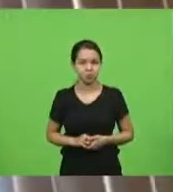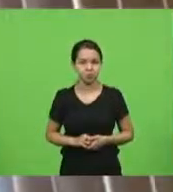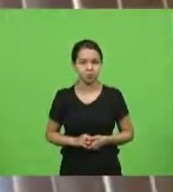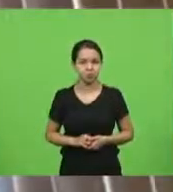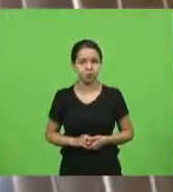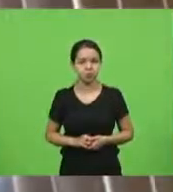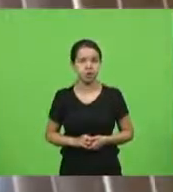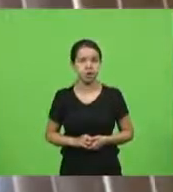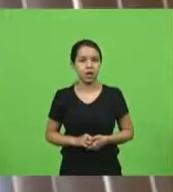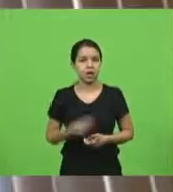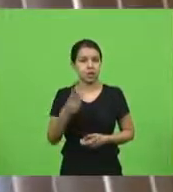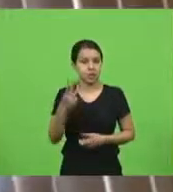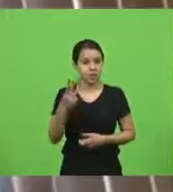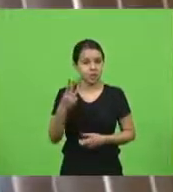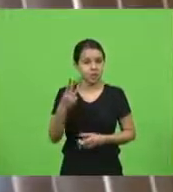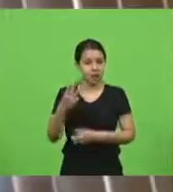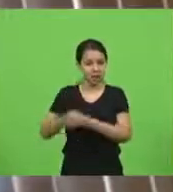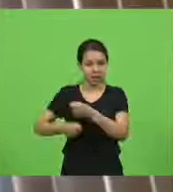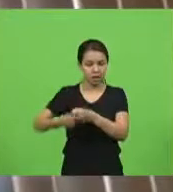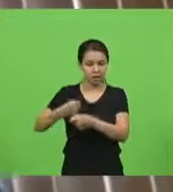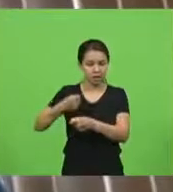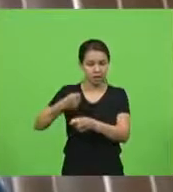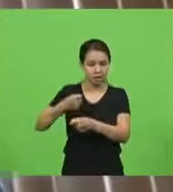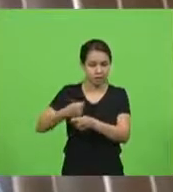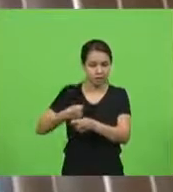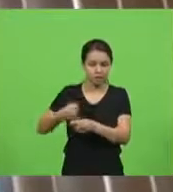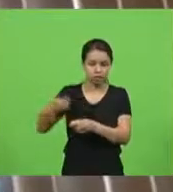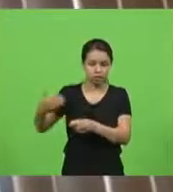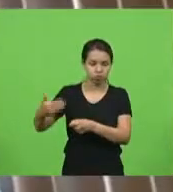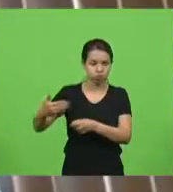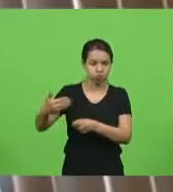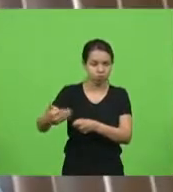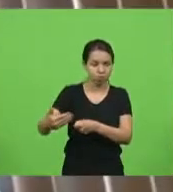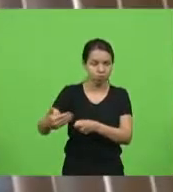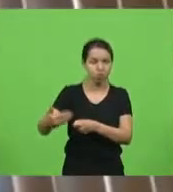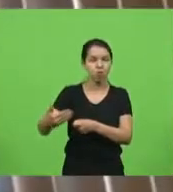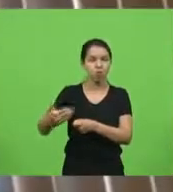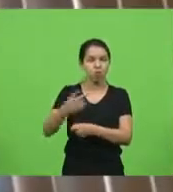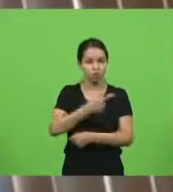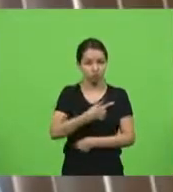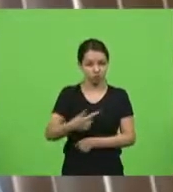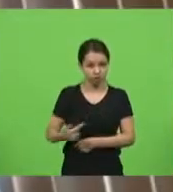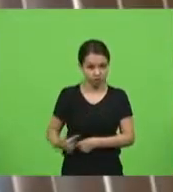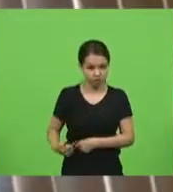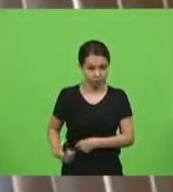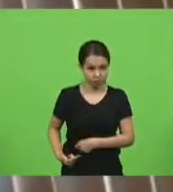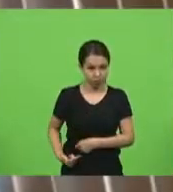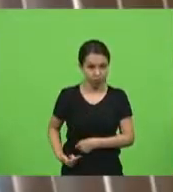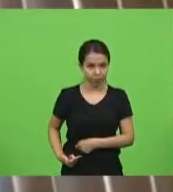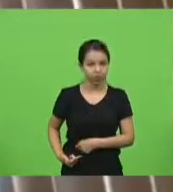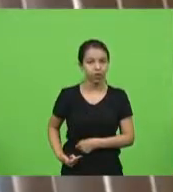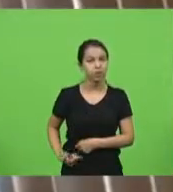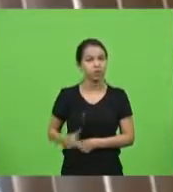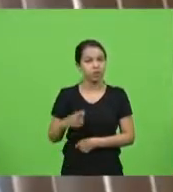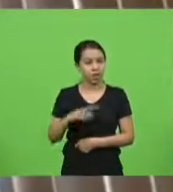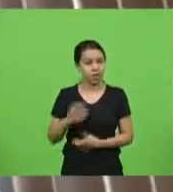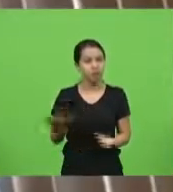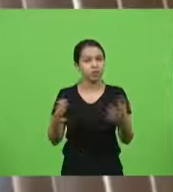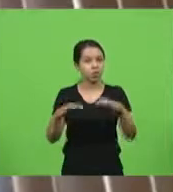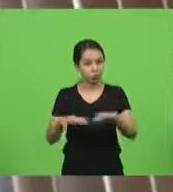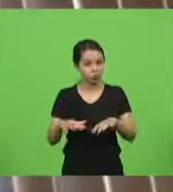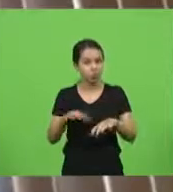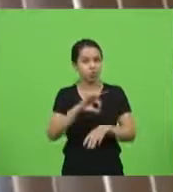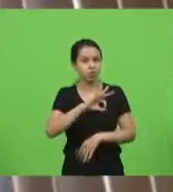nesses 3 anos de governo, né, nós tivemos a inclusão na Polícia Militar, no ano